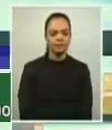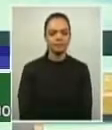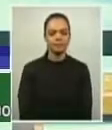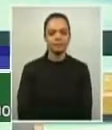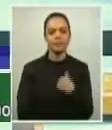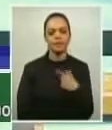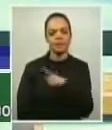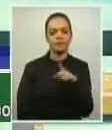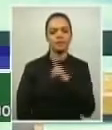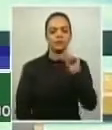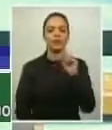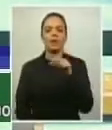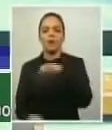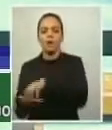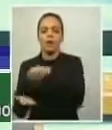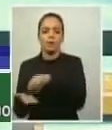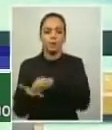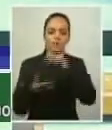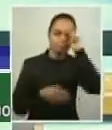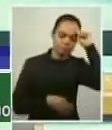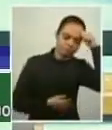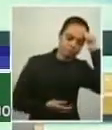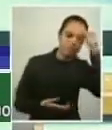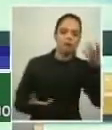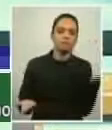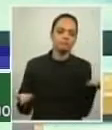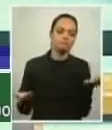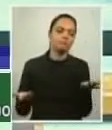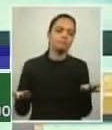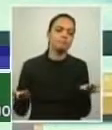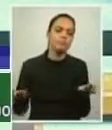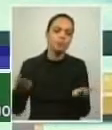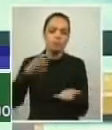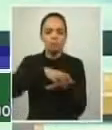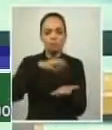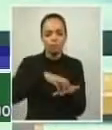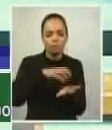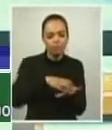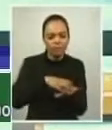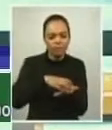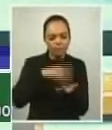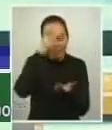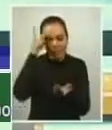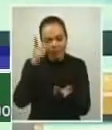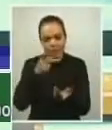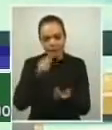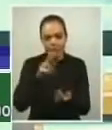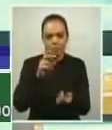e eu teria um grupo de negros é um grupo de pardos